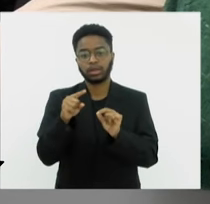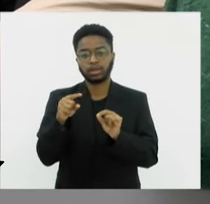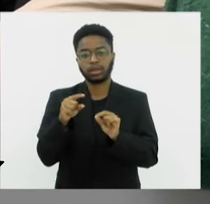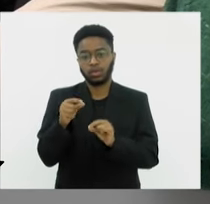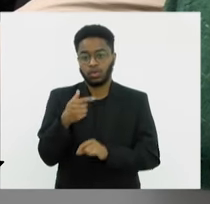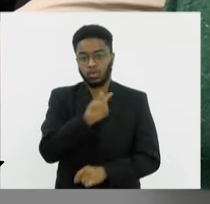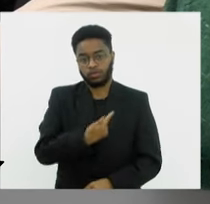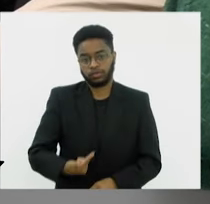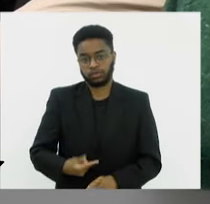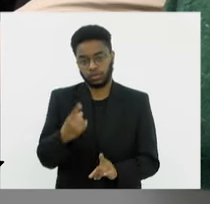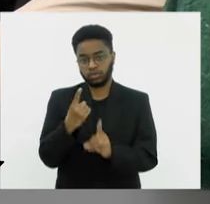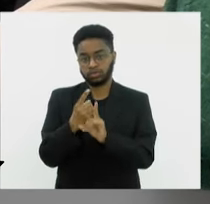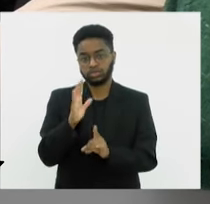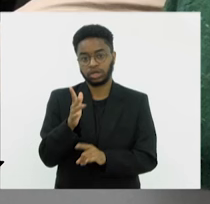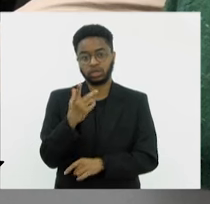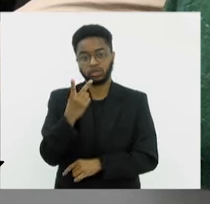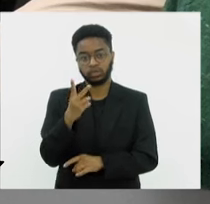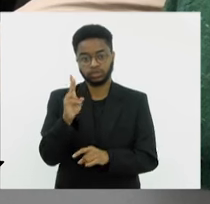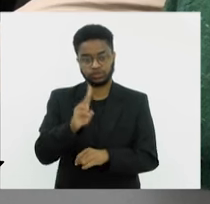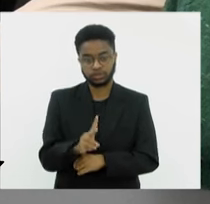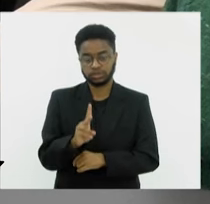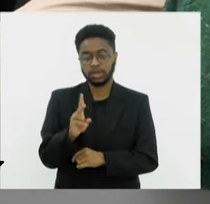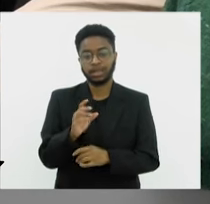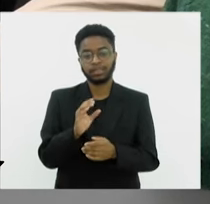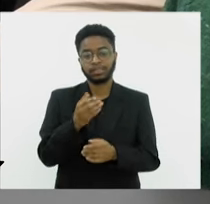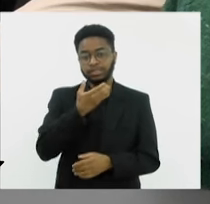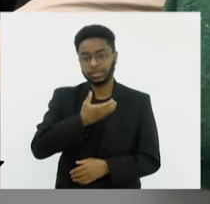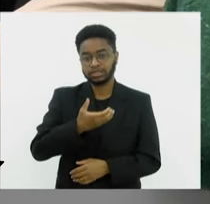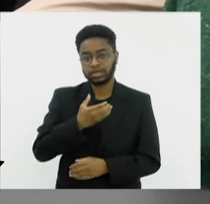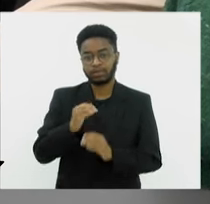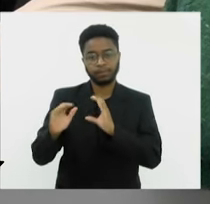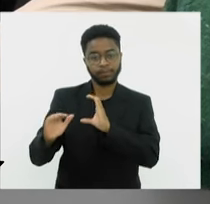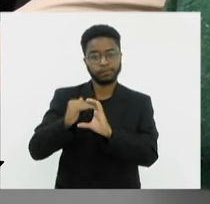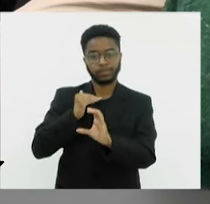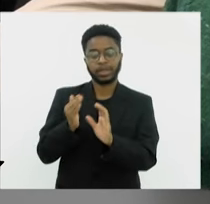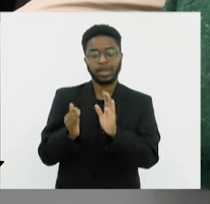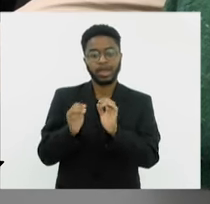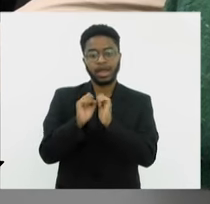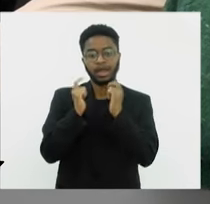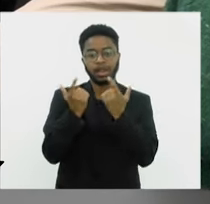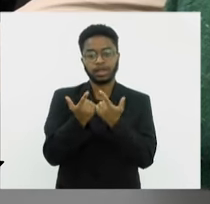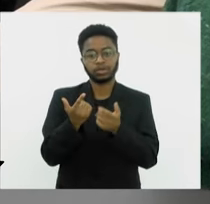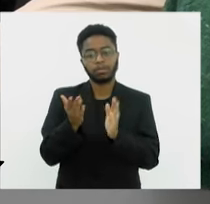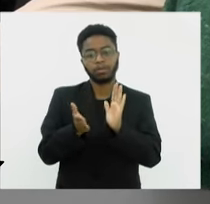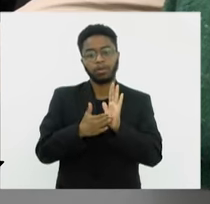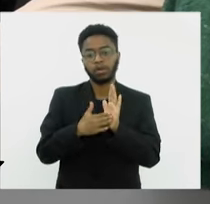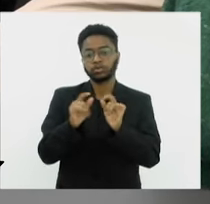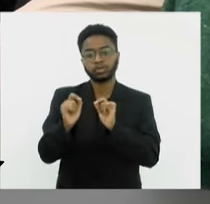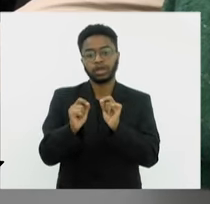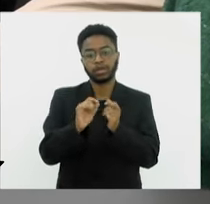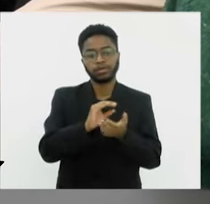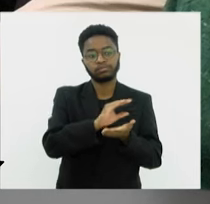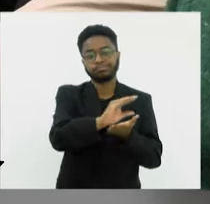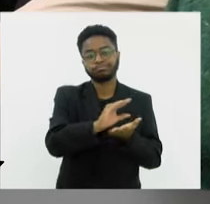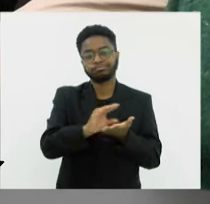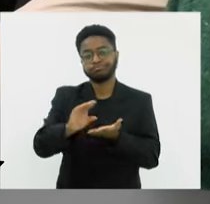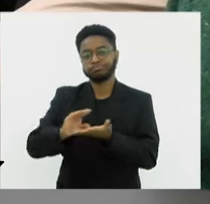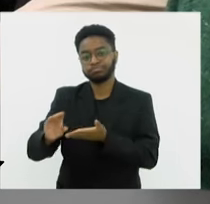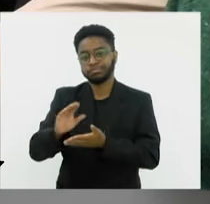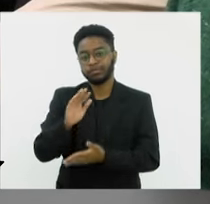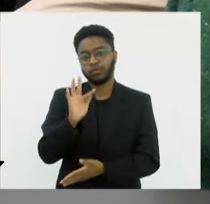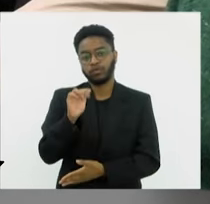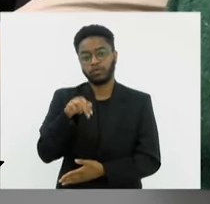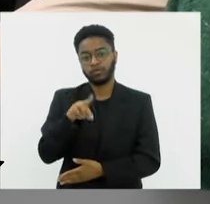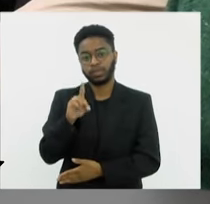duas vezes, é, no mês de dezembro, encaminhar para essa casa uma proposta de rateio do Fundeb. Então, né, a